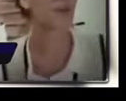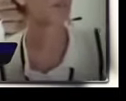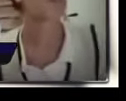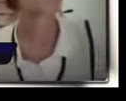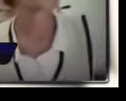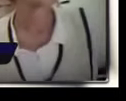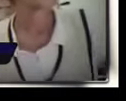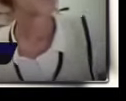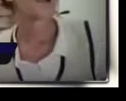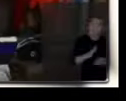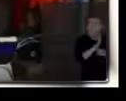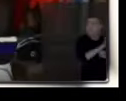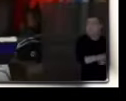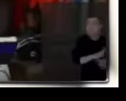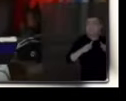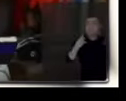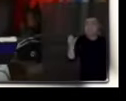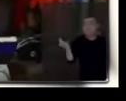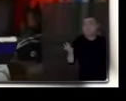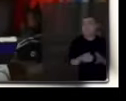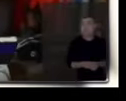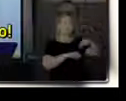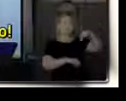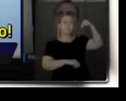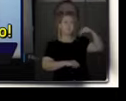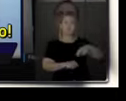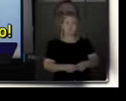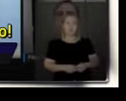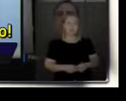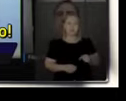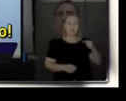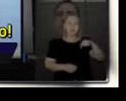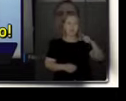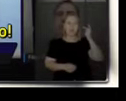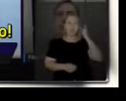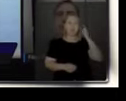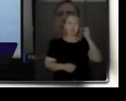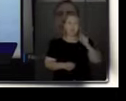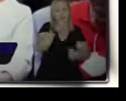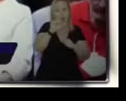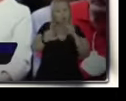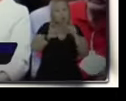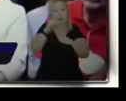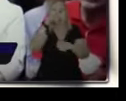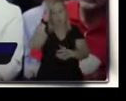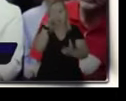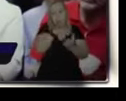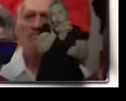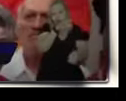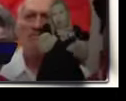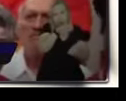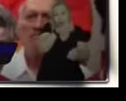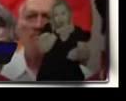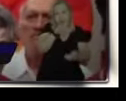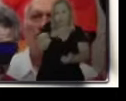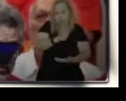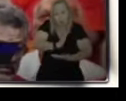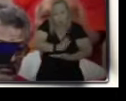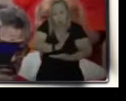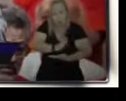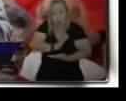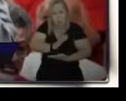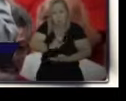Como cara, como é que é possível? Ele é uma pessoa sem escrúpulos. É o coração amargo. É